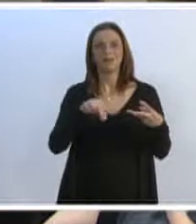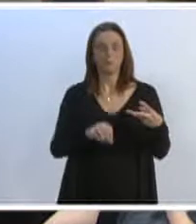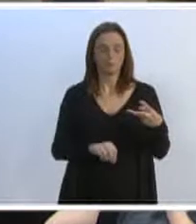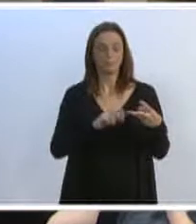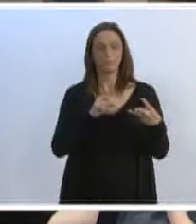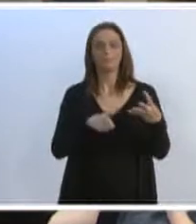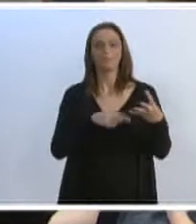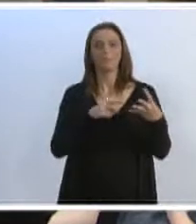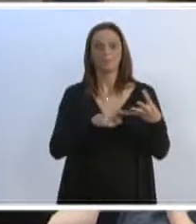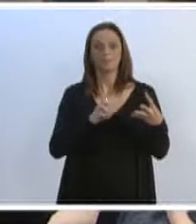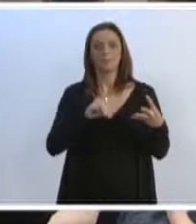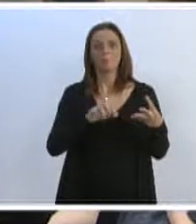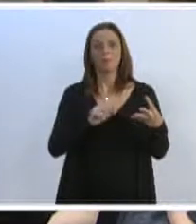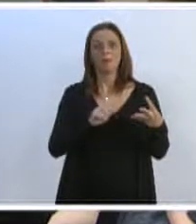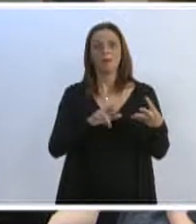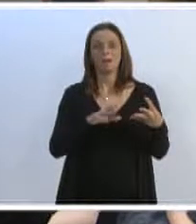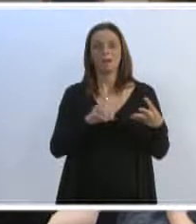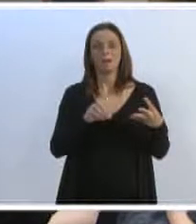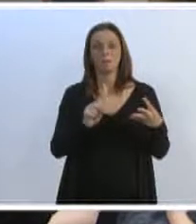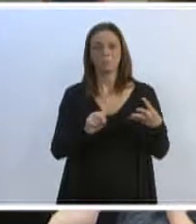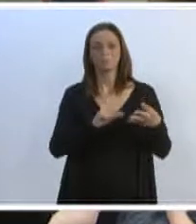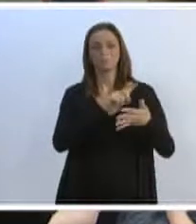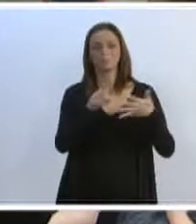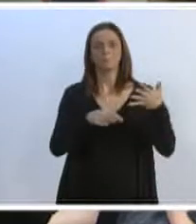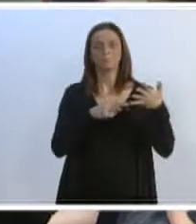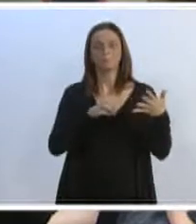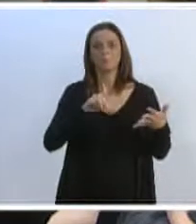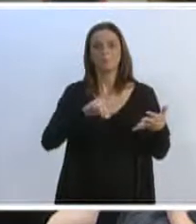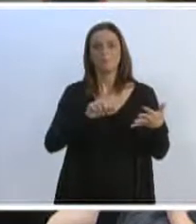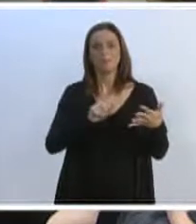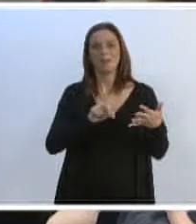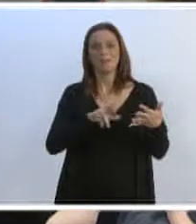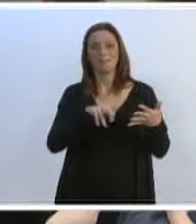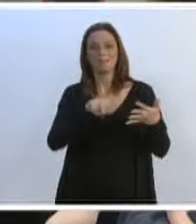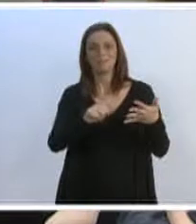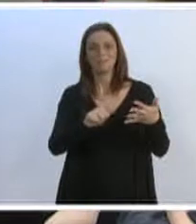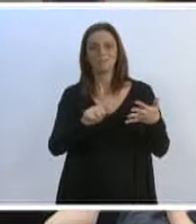criança com os pais Fritz e Caroline para a colônia Blumenau em